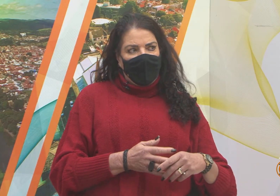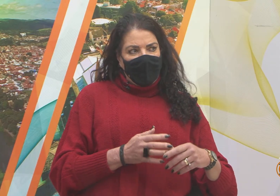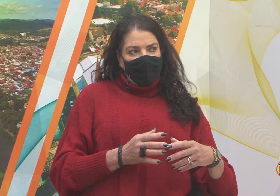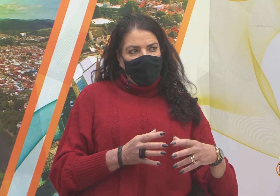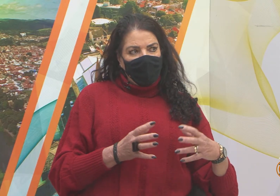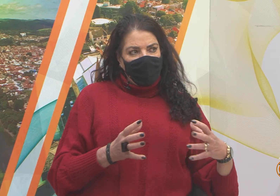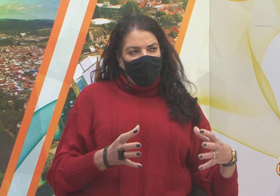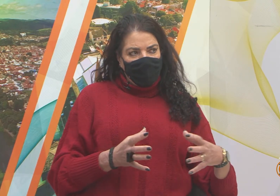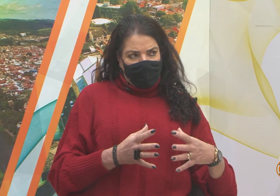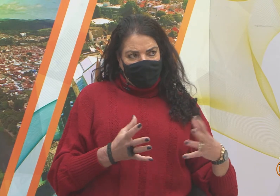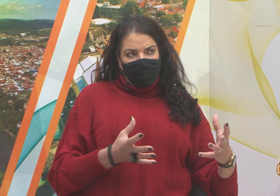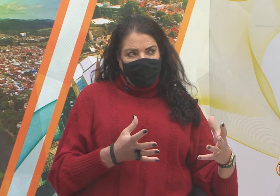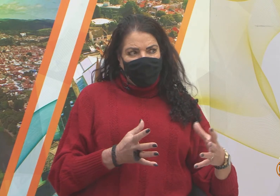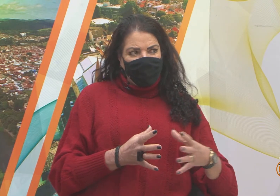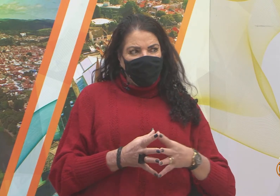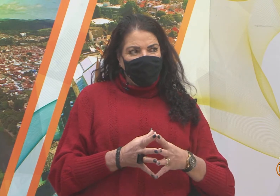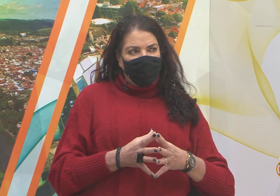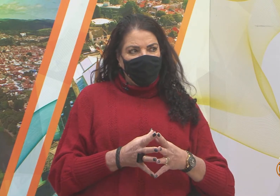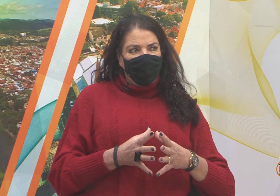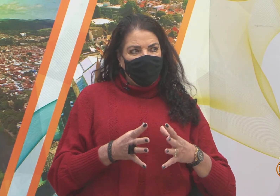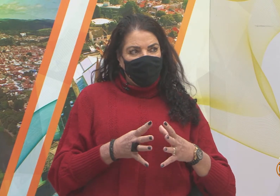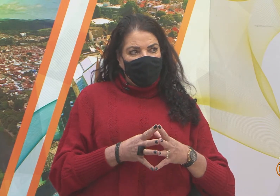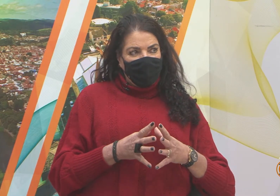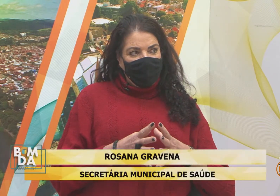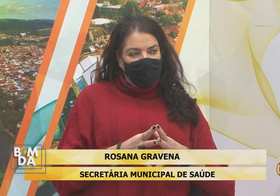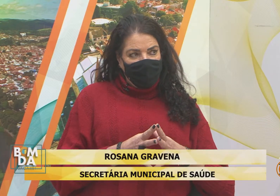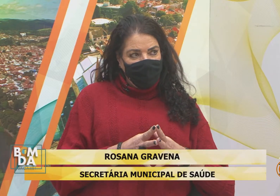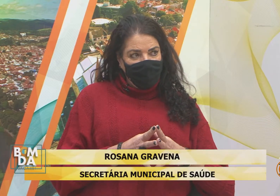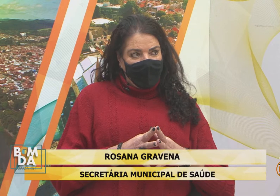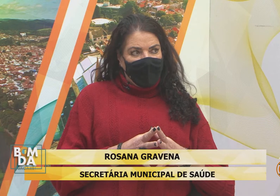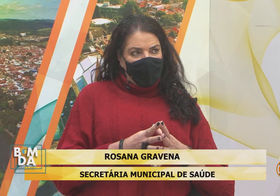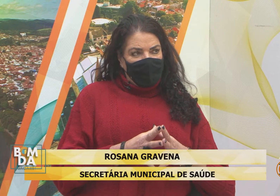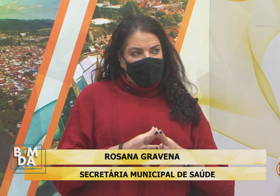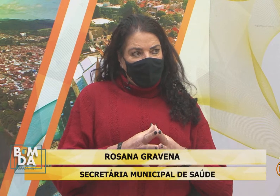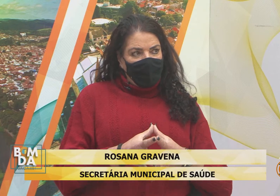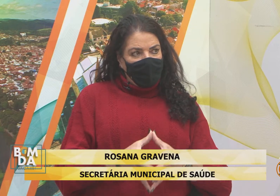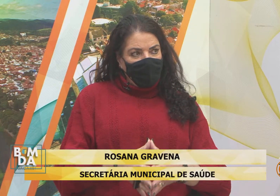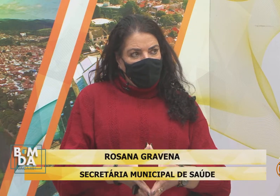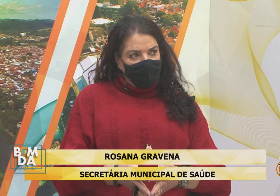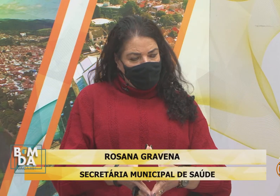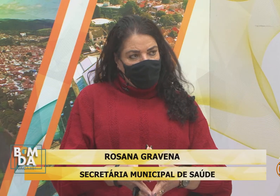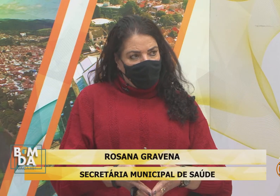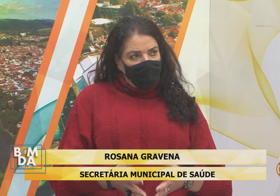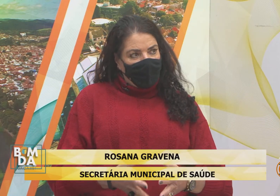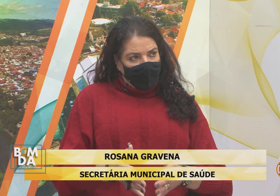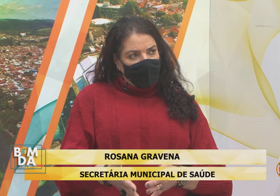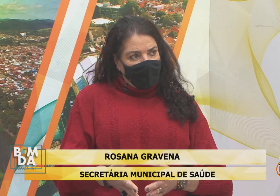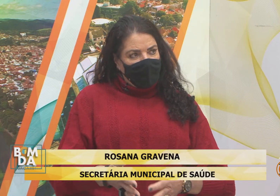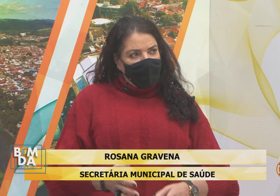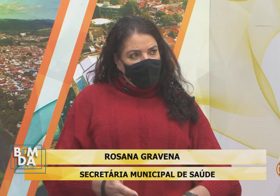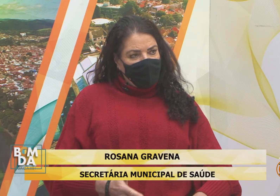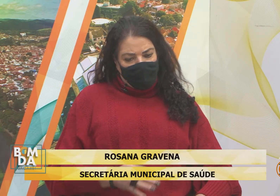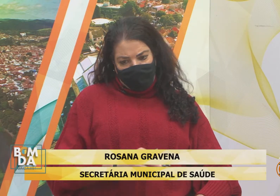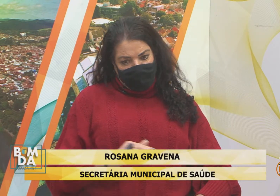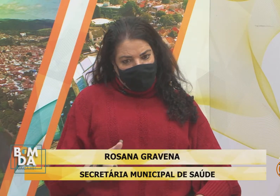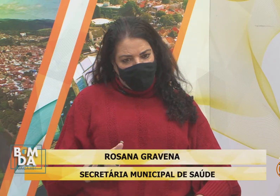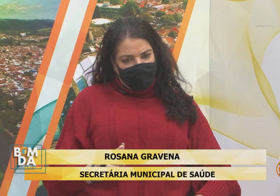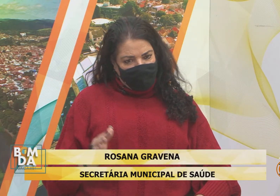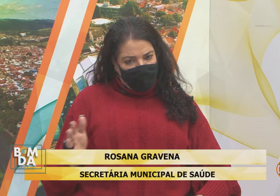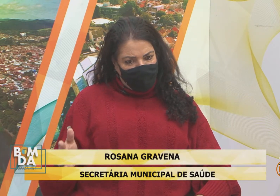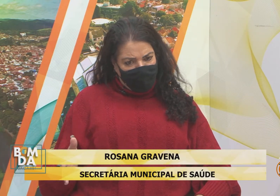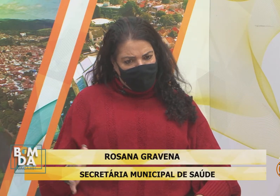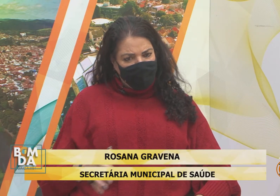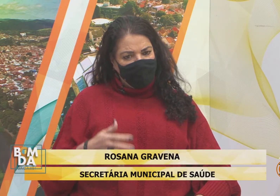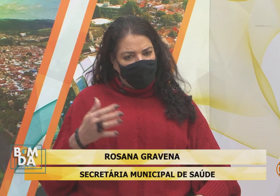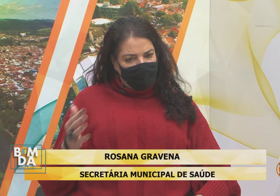né, e sim fazer a prevenção, como você falou, né, trabalhar em rede para que não aconteça o pior, que é a linha final,